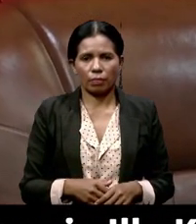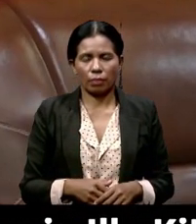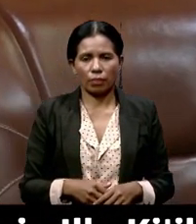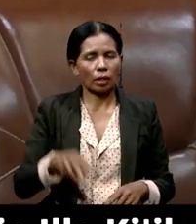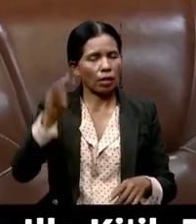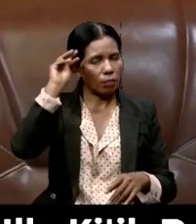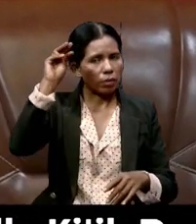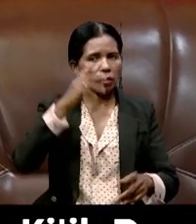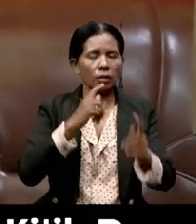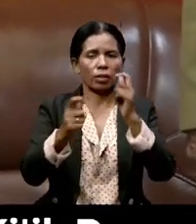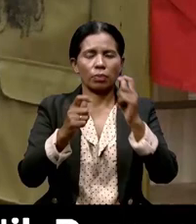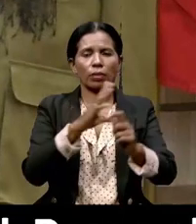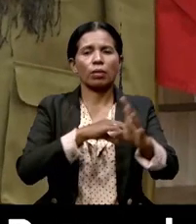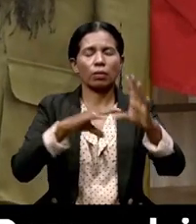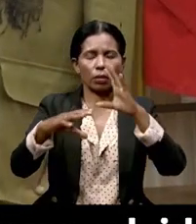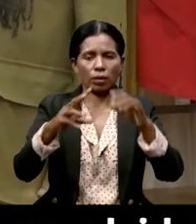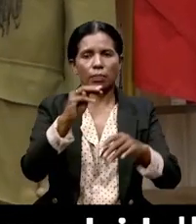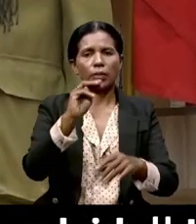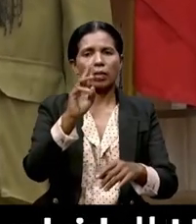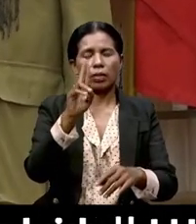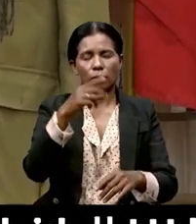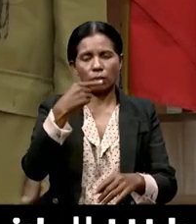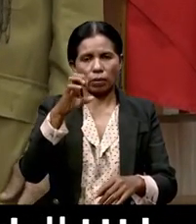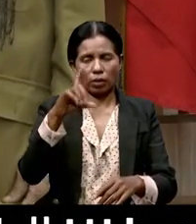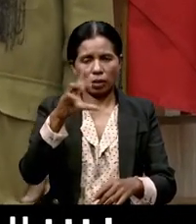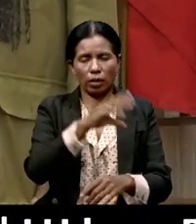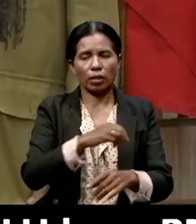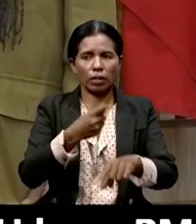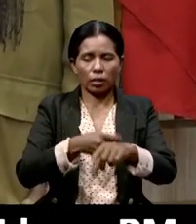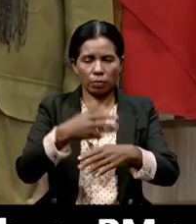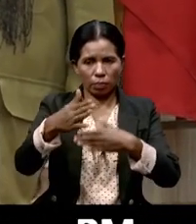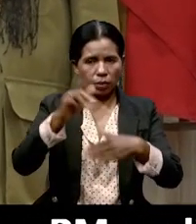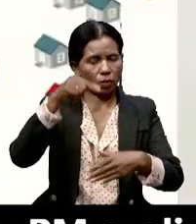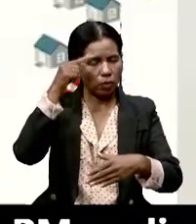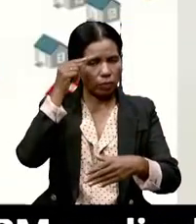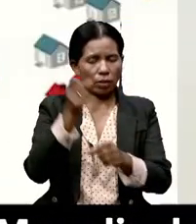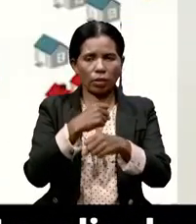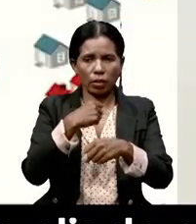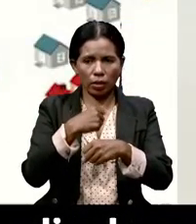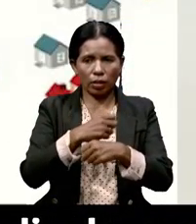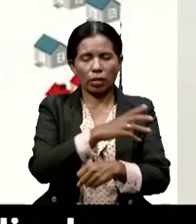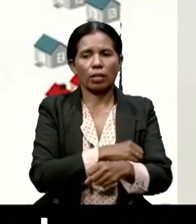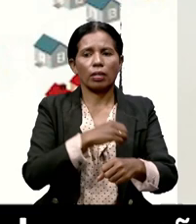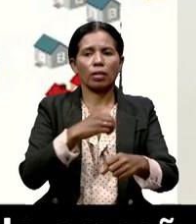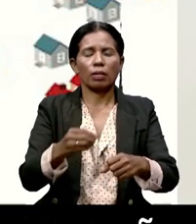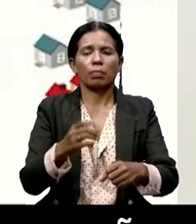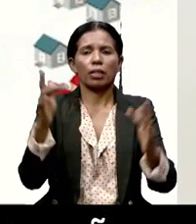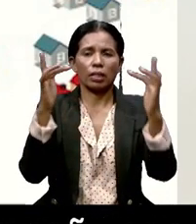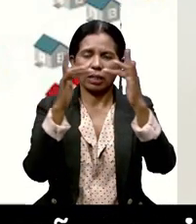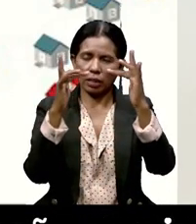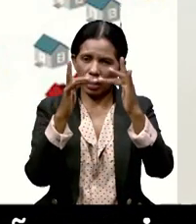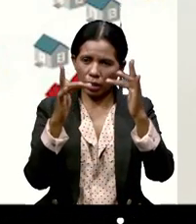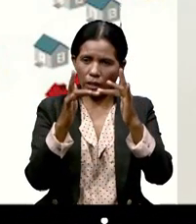Ministro Transporte na Comunicação Miguel Marques Manetelo Hateten, tempo besi, governo se lança instalação ba cabo fibra ótica,